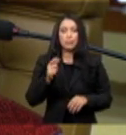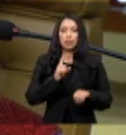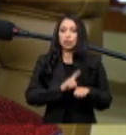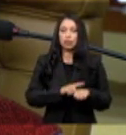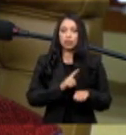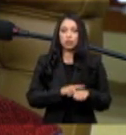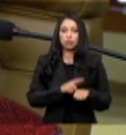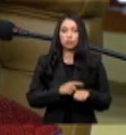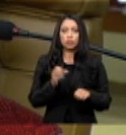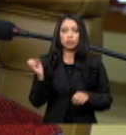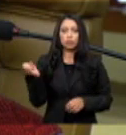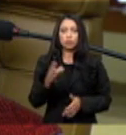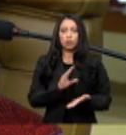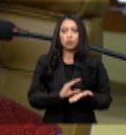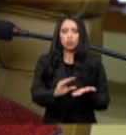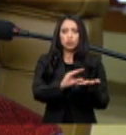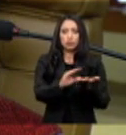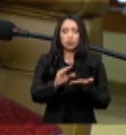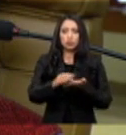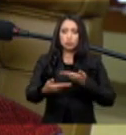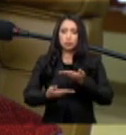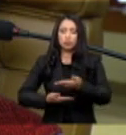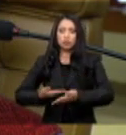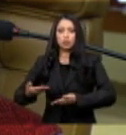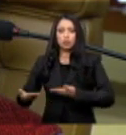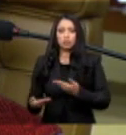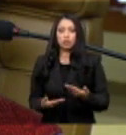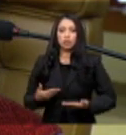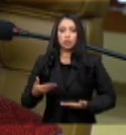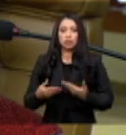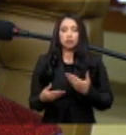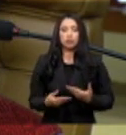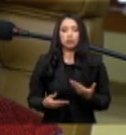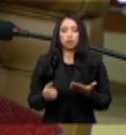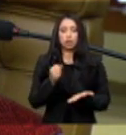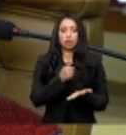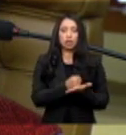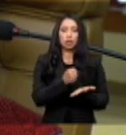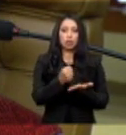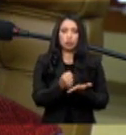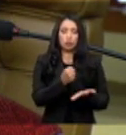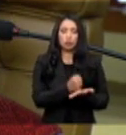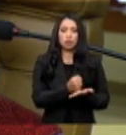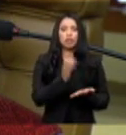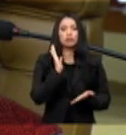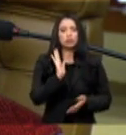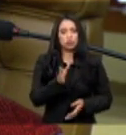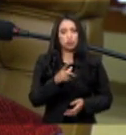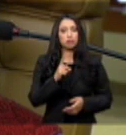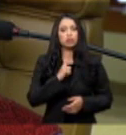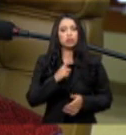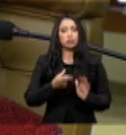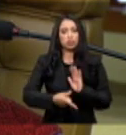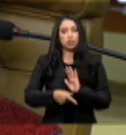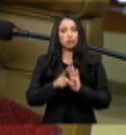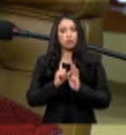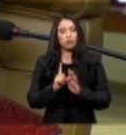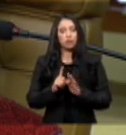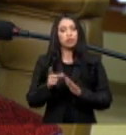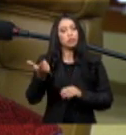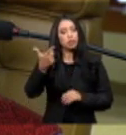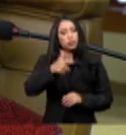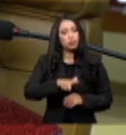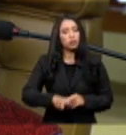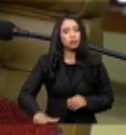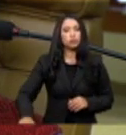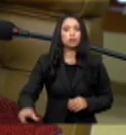novos investimentos em projetos de parceria e sanear contratos de concessão vigentes, para os quais a continuidade da